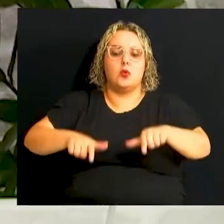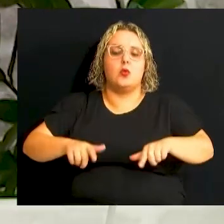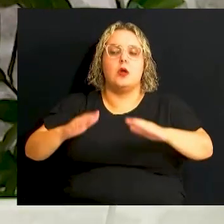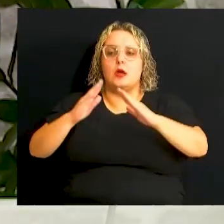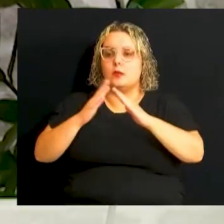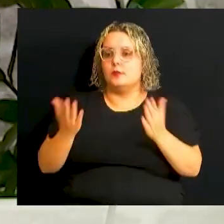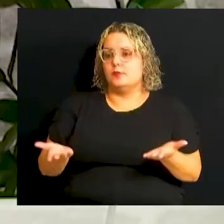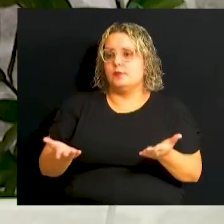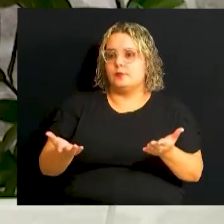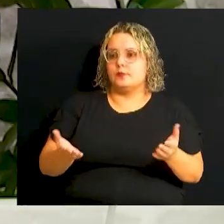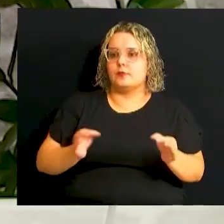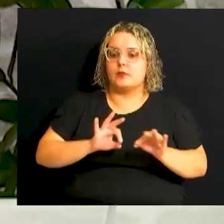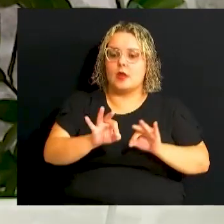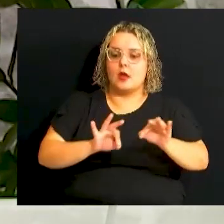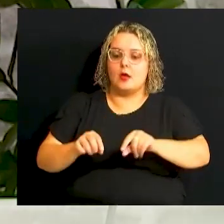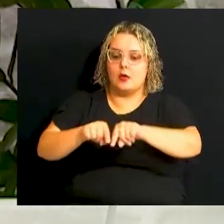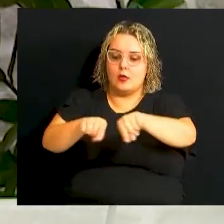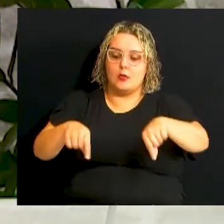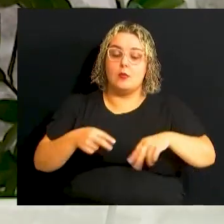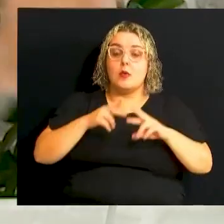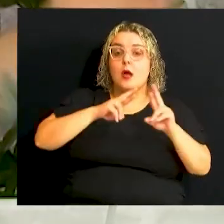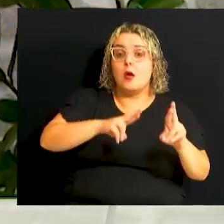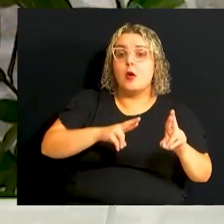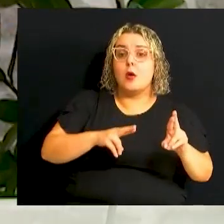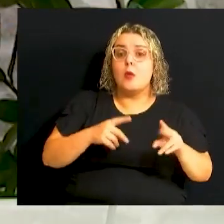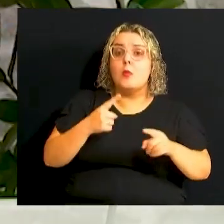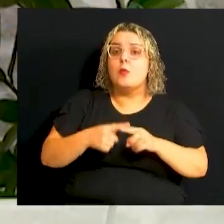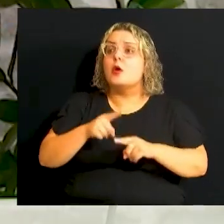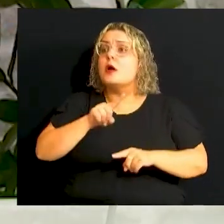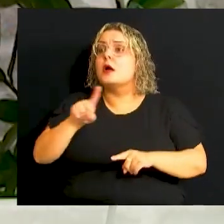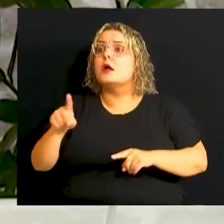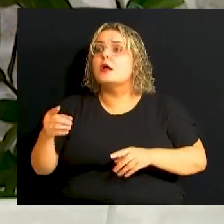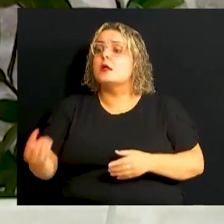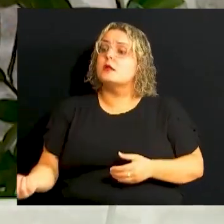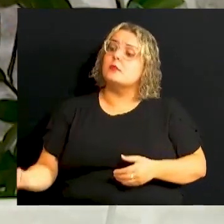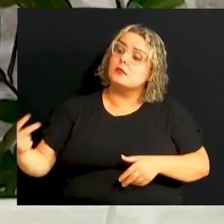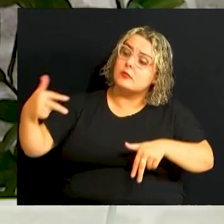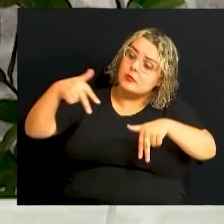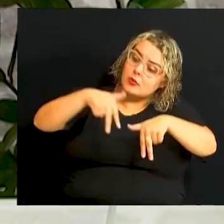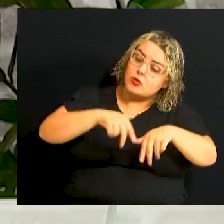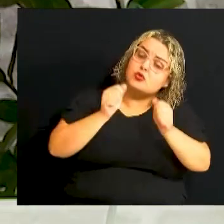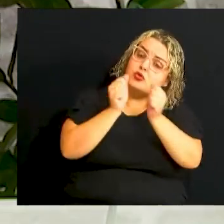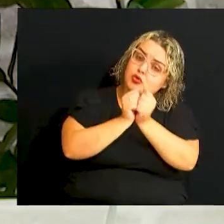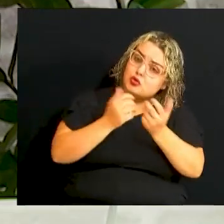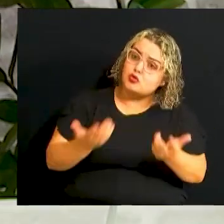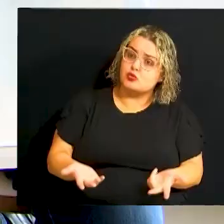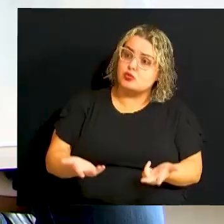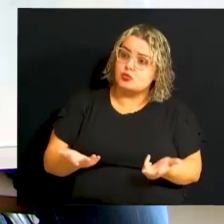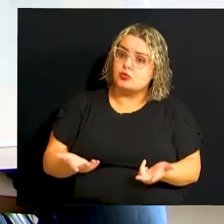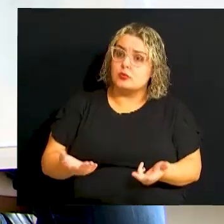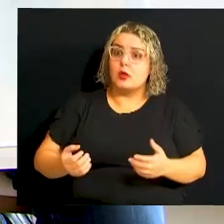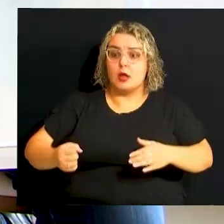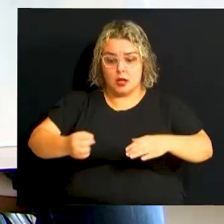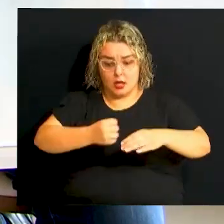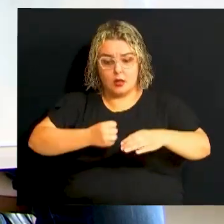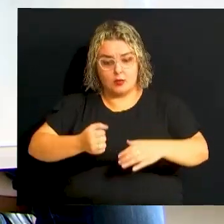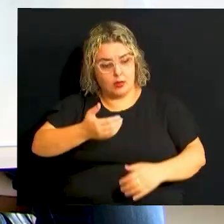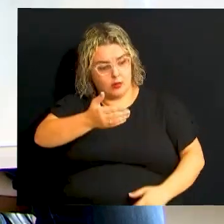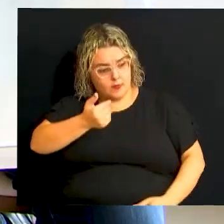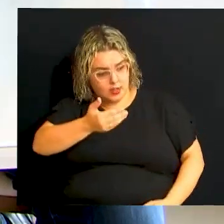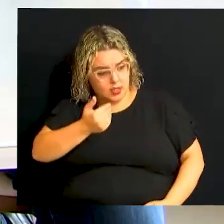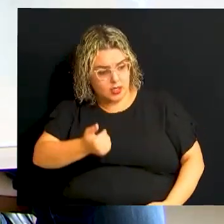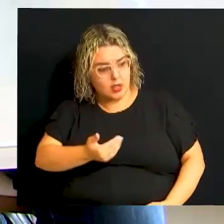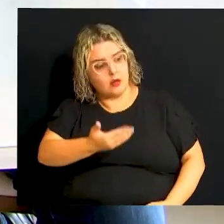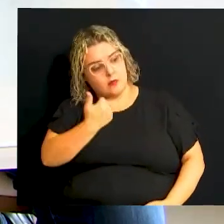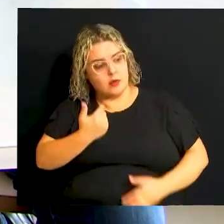da sua casa. Você vai arrumar o quarto. Por que não envolver essa criança na atividade? Olha só. Mesmo a